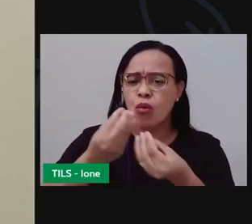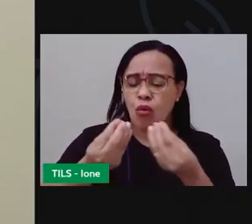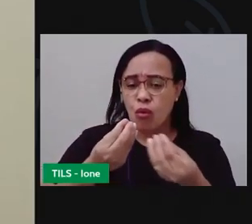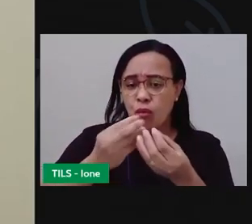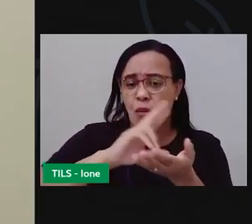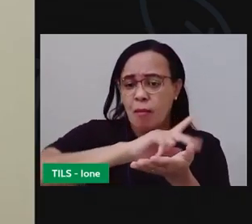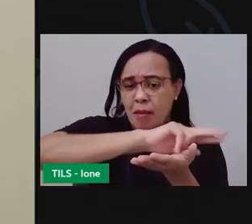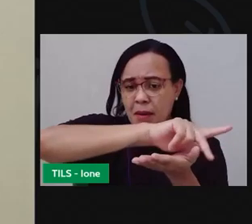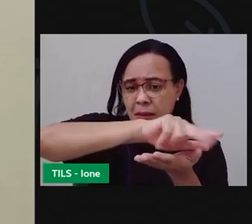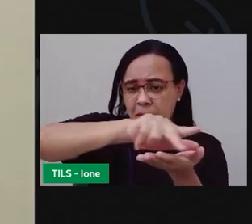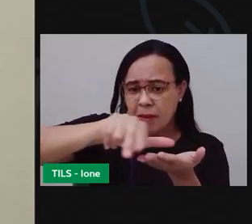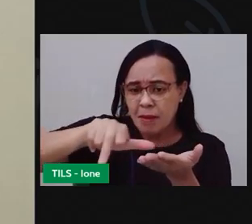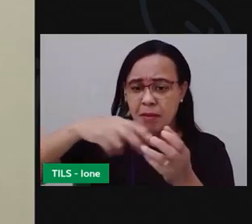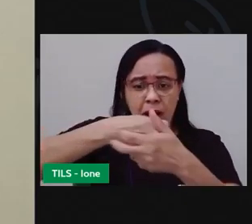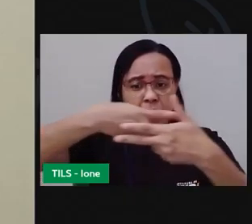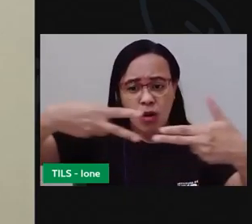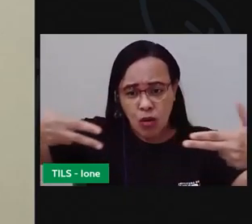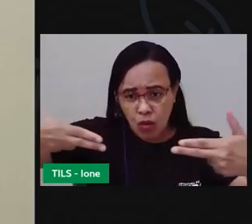diferentes objetos